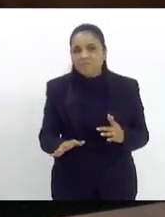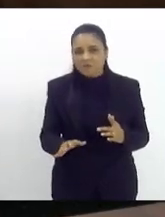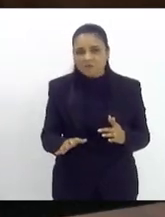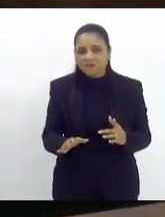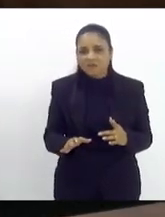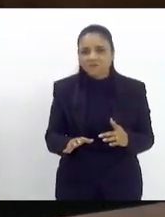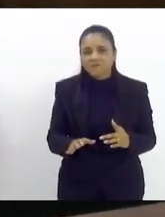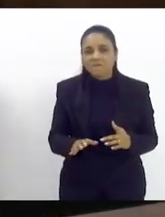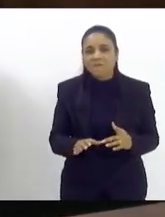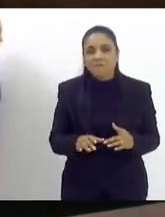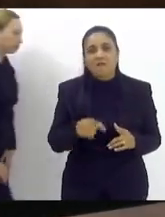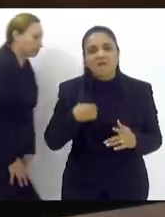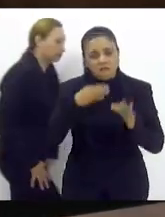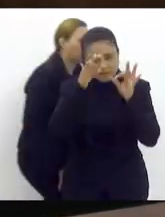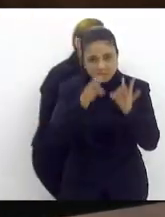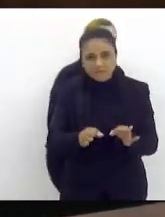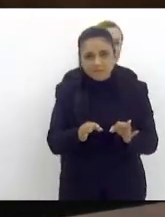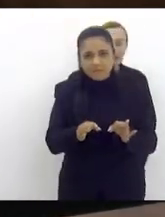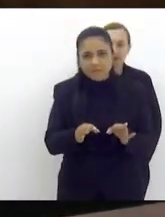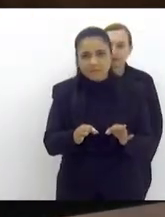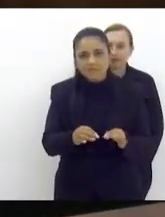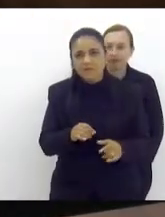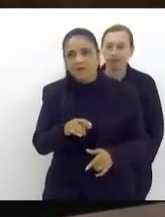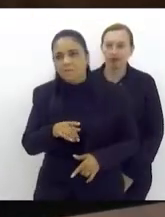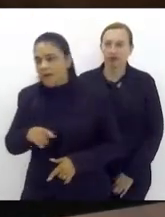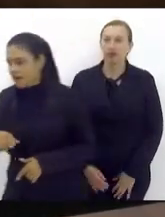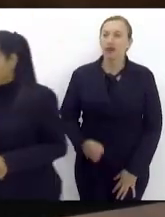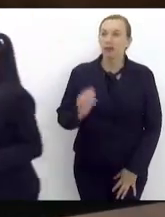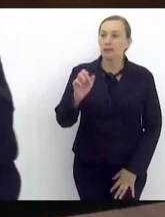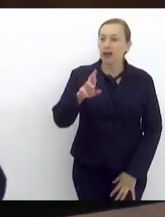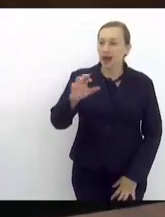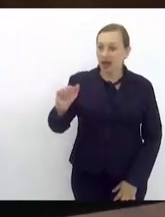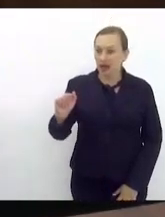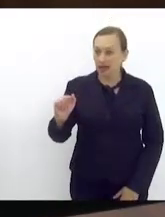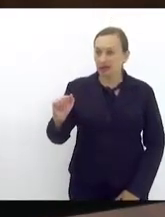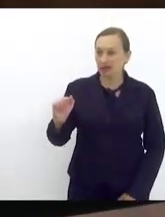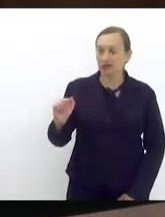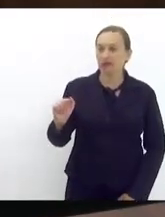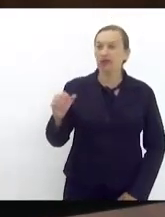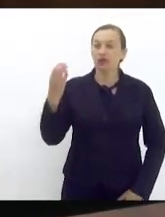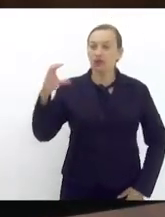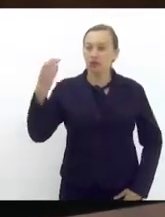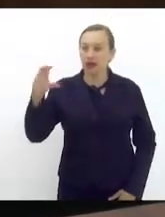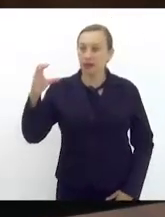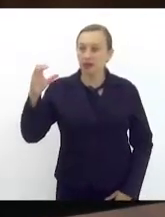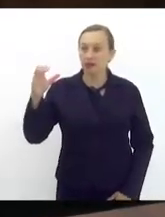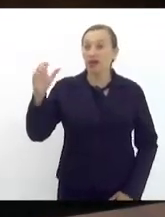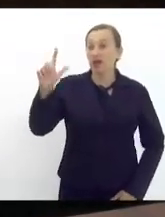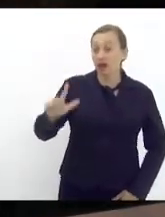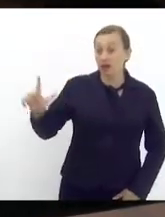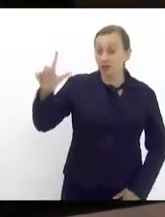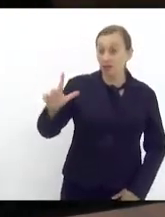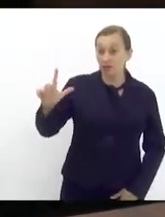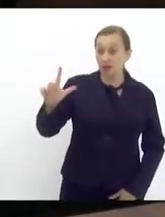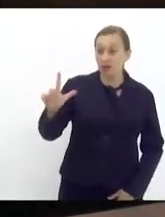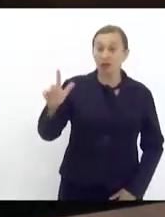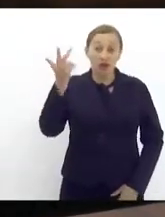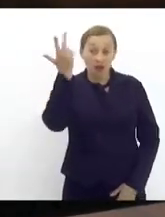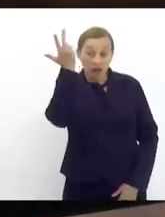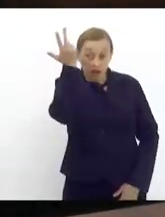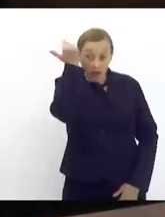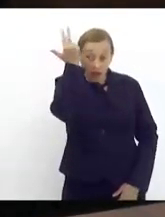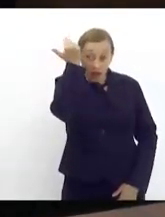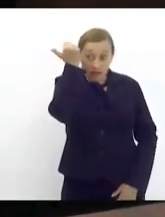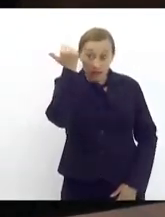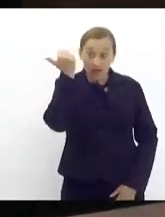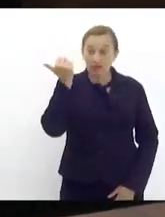não. Agora, tenho certeza que na Barra da Tijuca, Copacabana, Ipanema, Leblon, na Gávea, não falta água. Na Urca, não